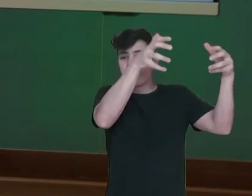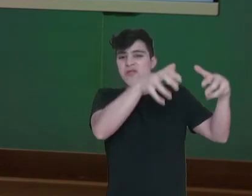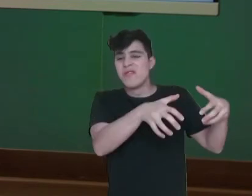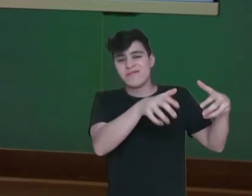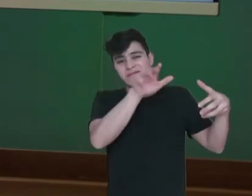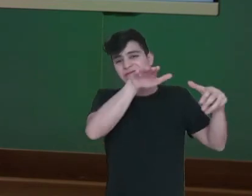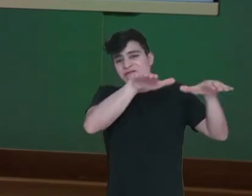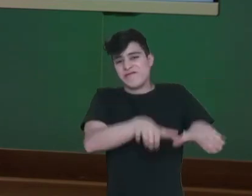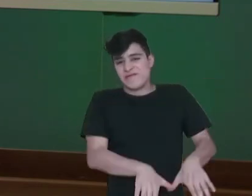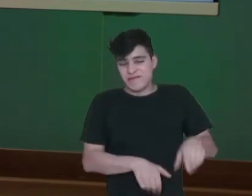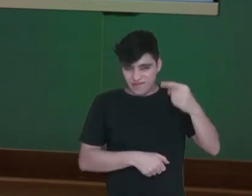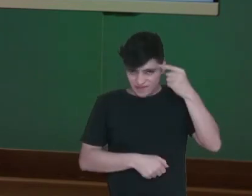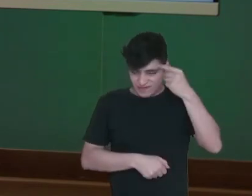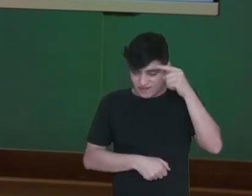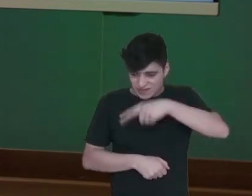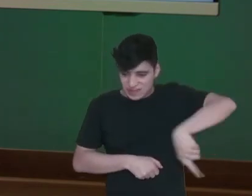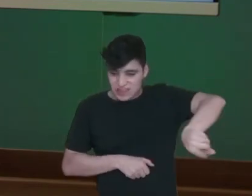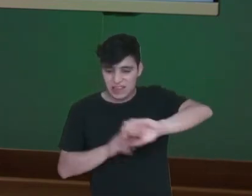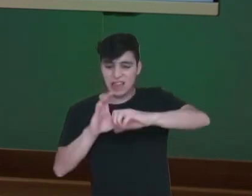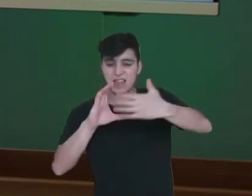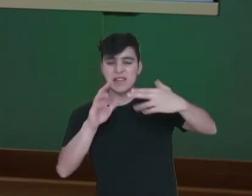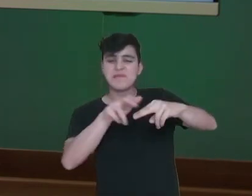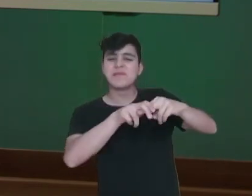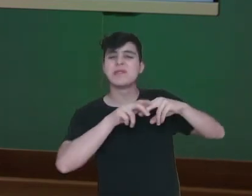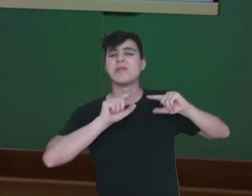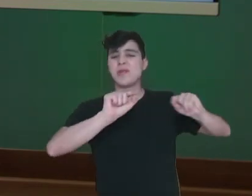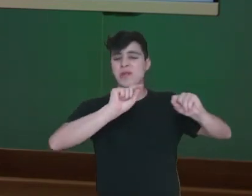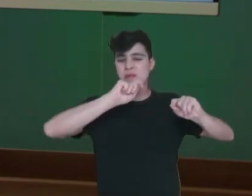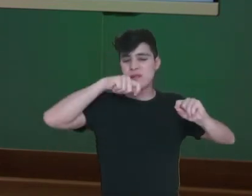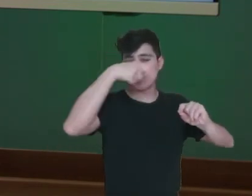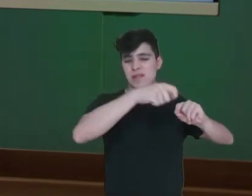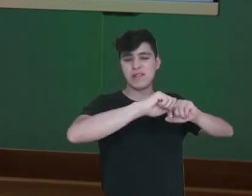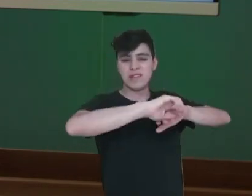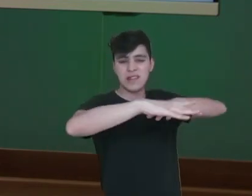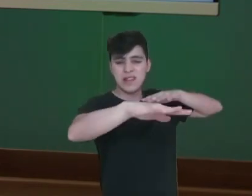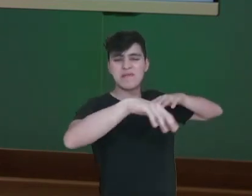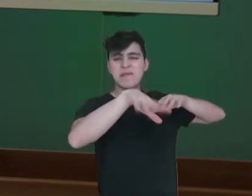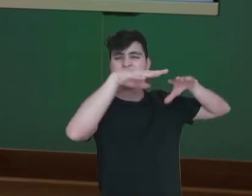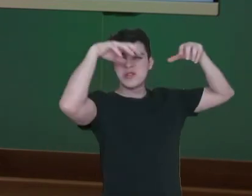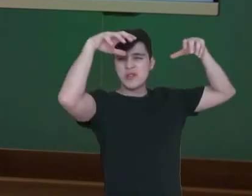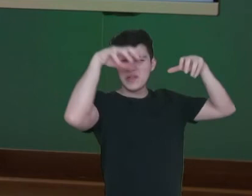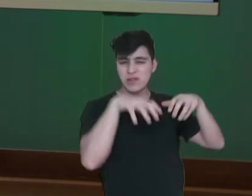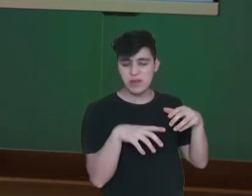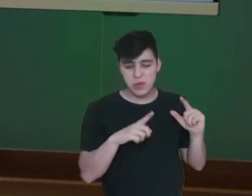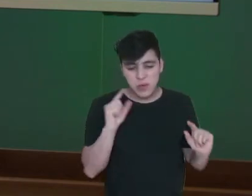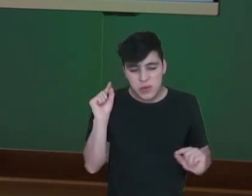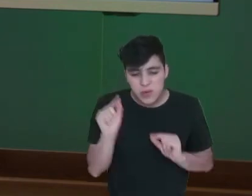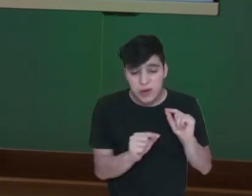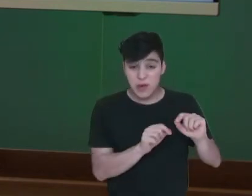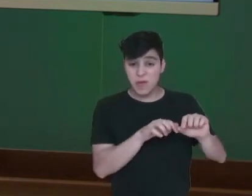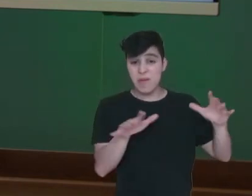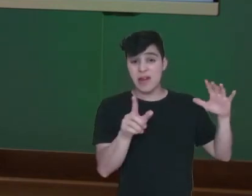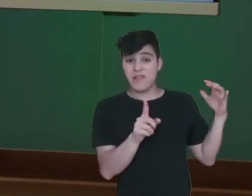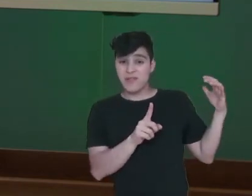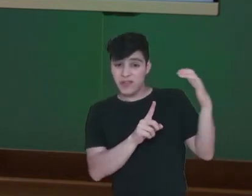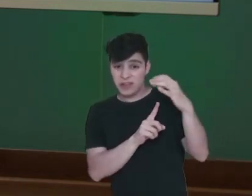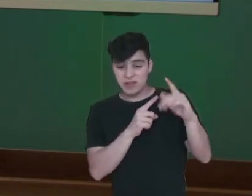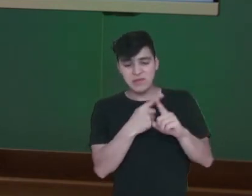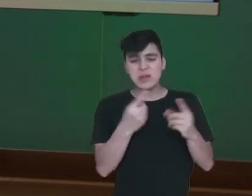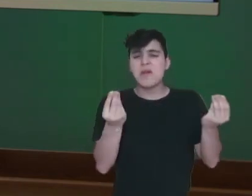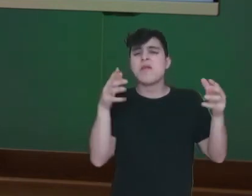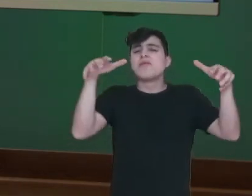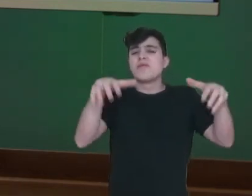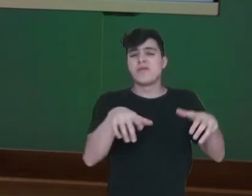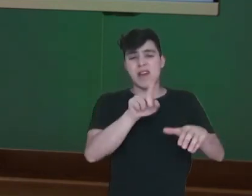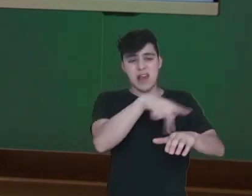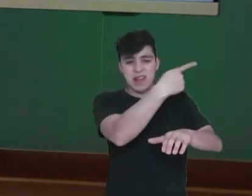Então, característica para a gente entender essa umidade do clima tropical atlântico e a influência do oceano, porque essa umidade vem do